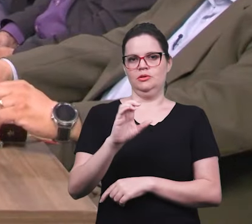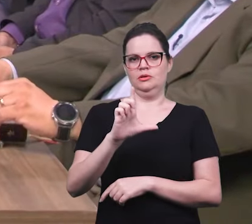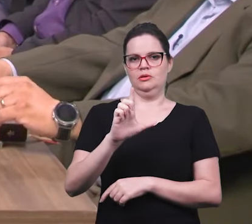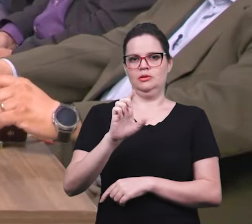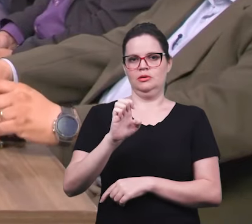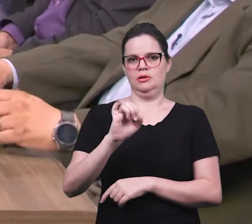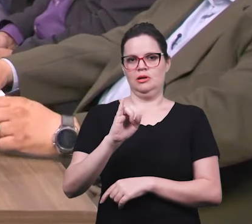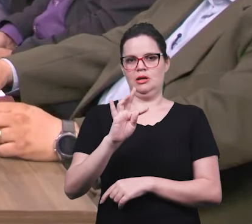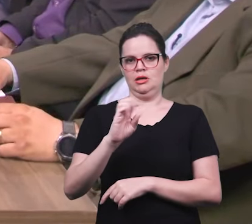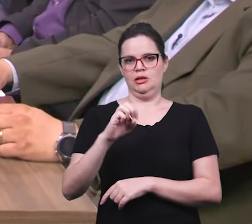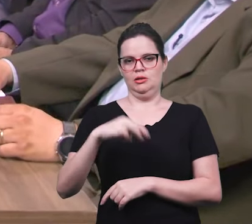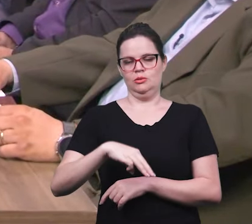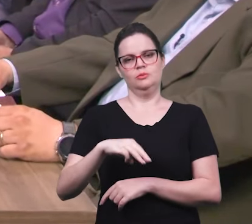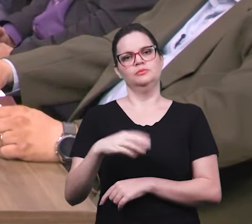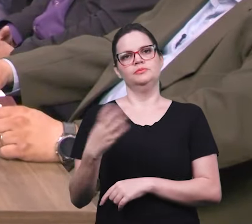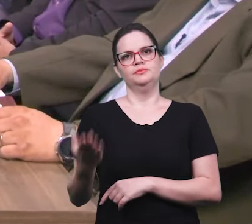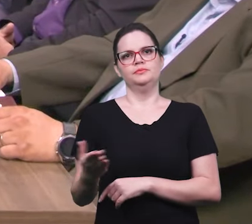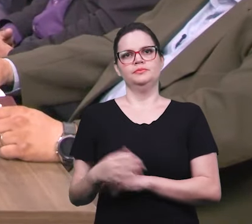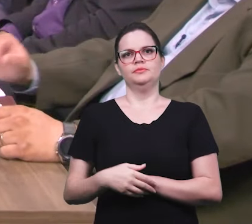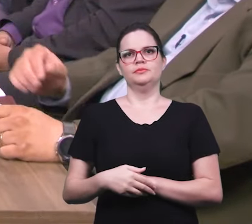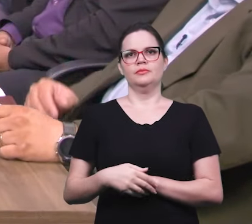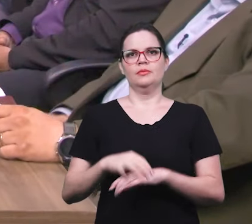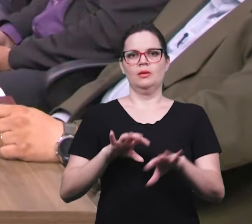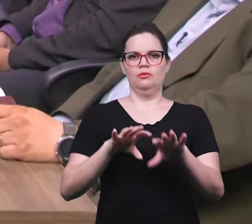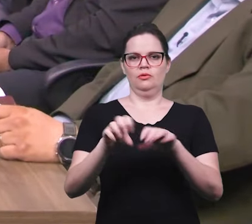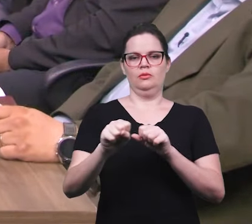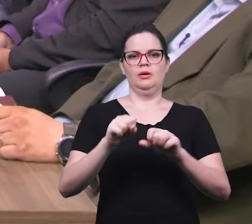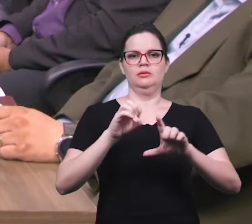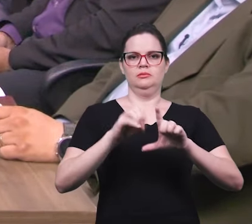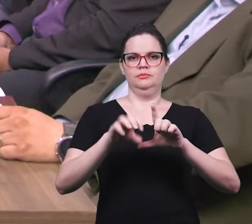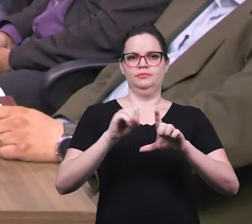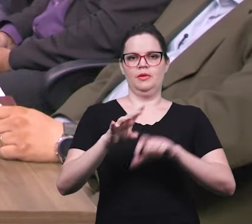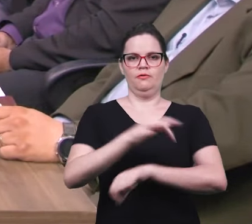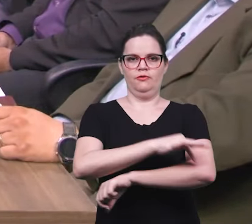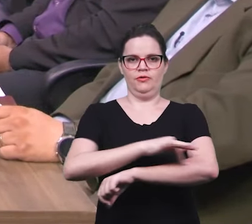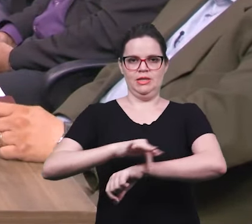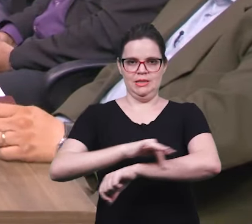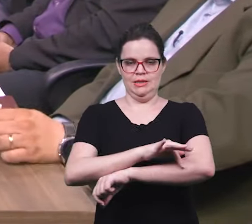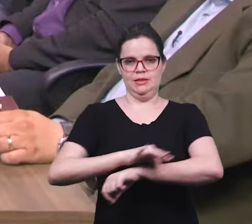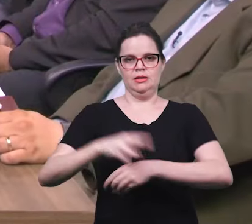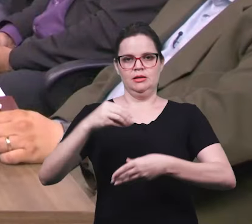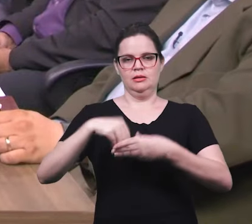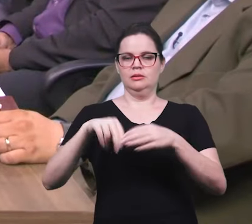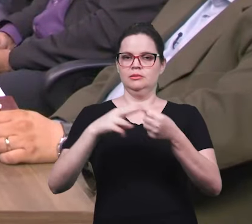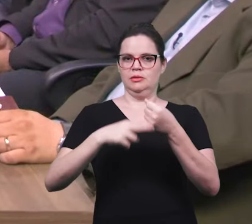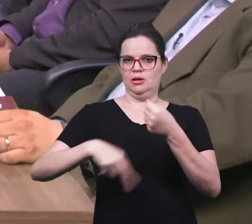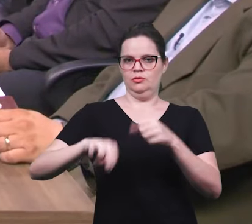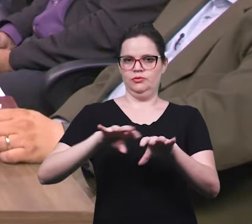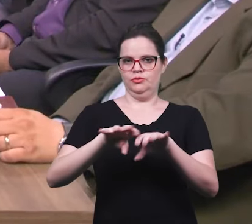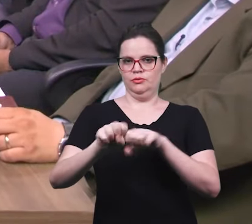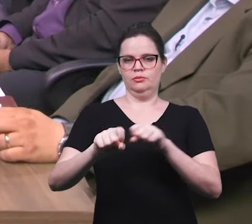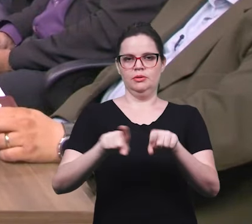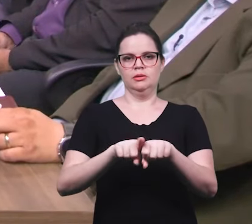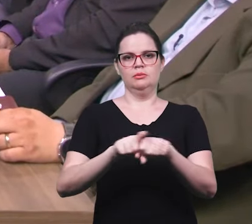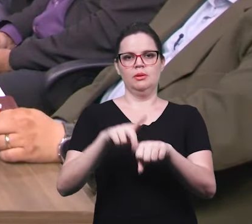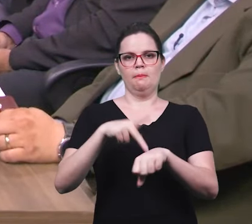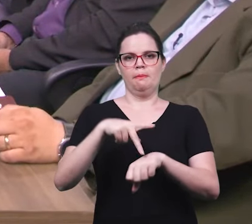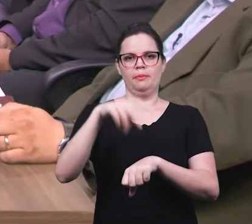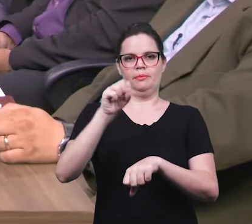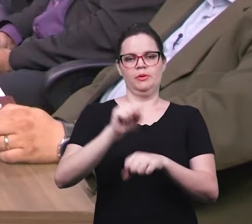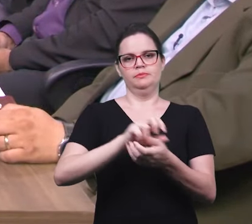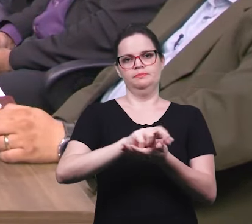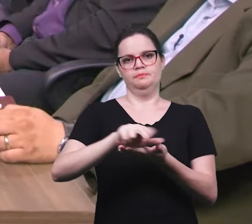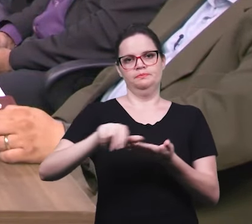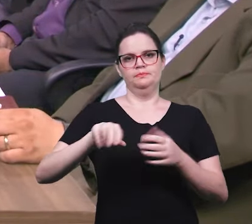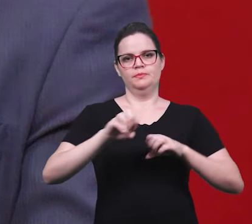Senhor, Willer. Professor Cleiton, ele é licenciado em Física pela Universidade Federal do Espírito Santo e tem pós-graduações